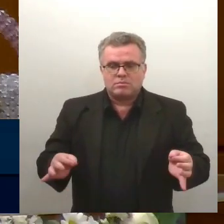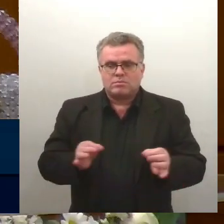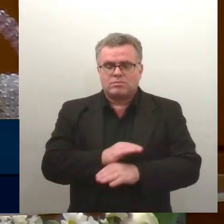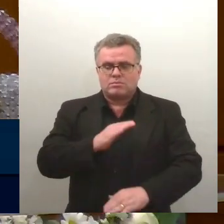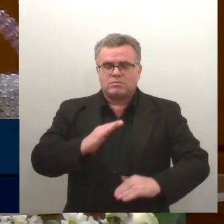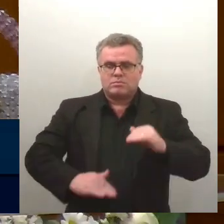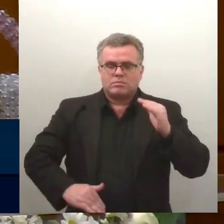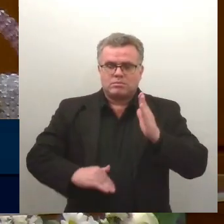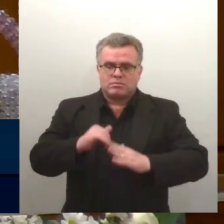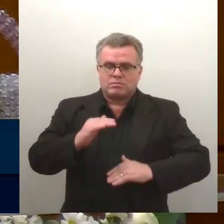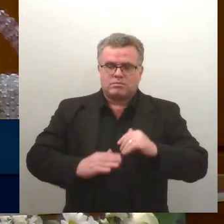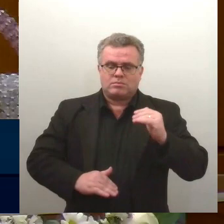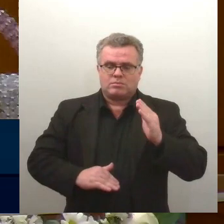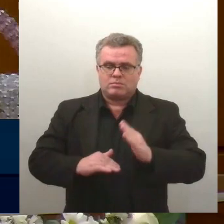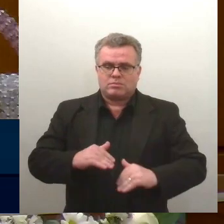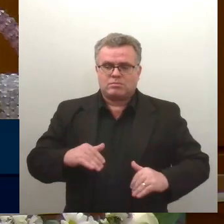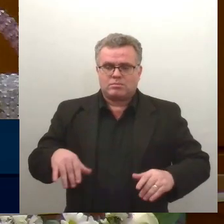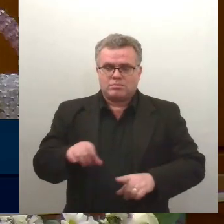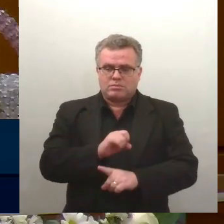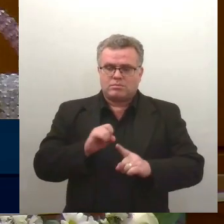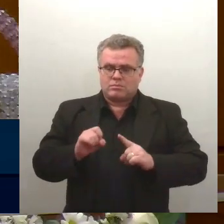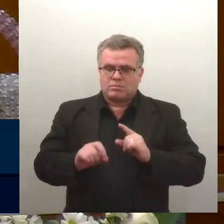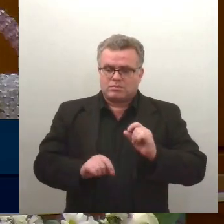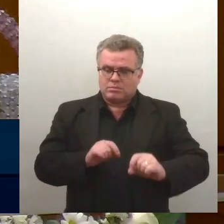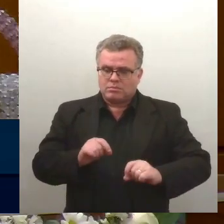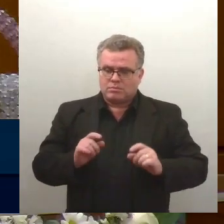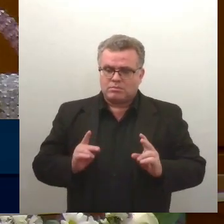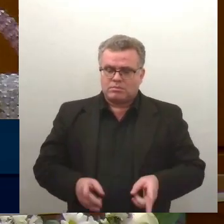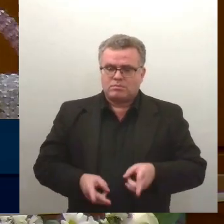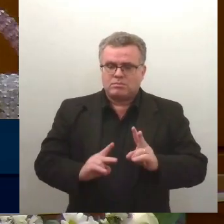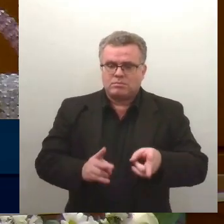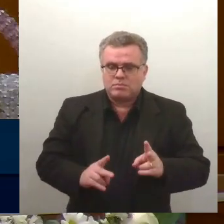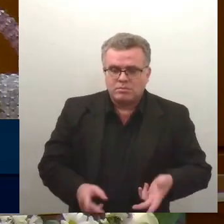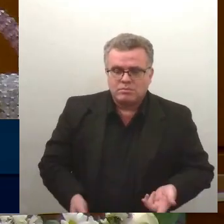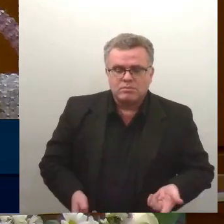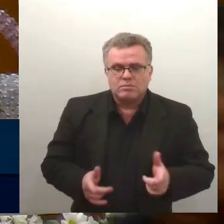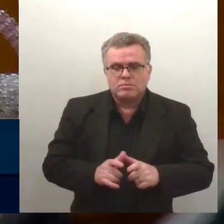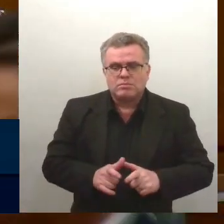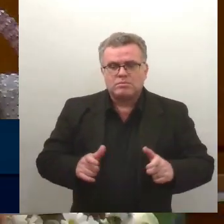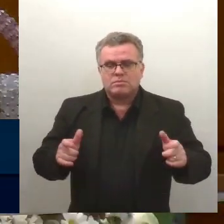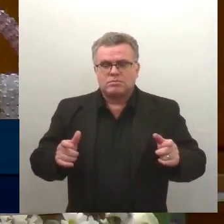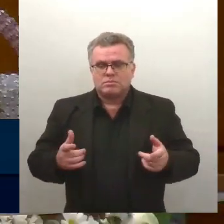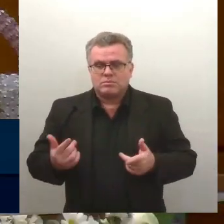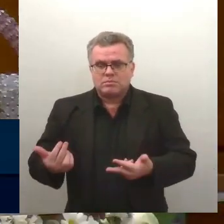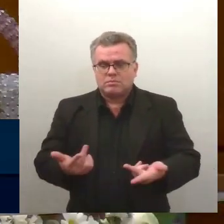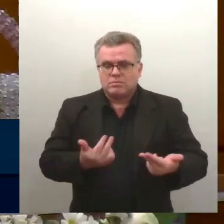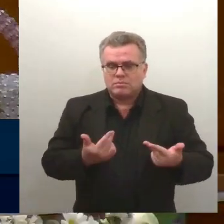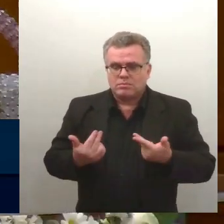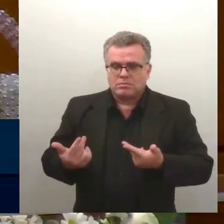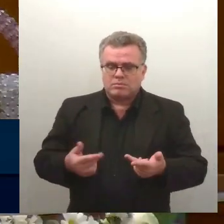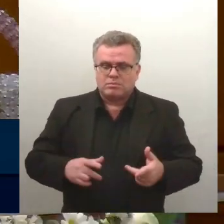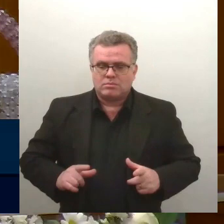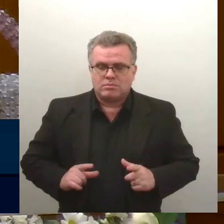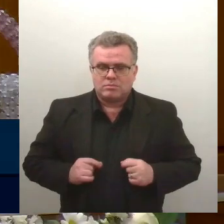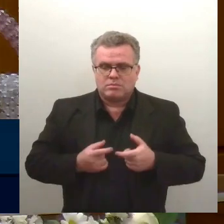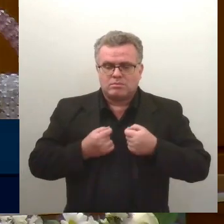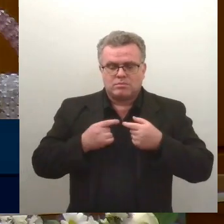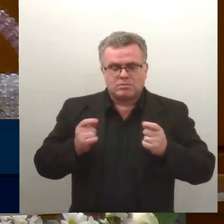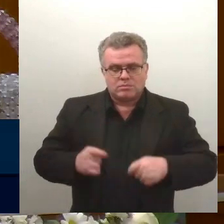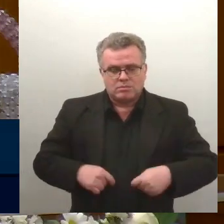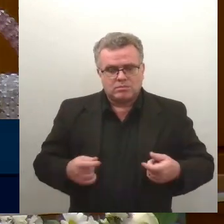que haja uma maior distribuição igualitária de renda, sem concentração de riqueza nas mãos de